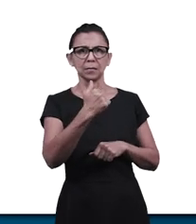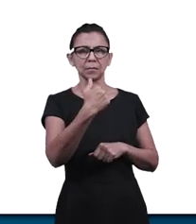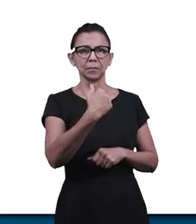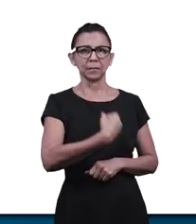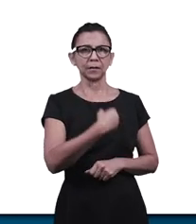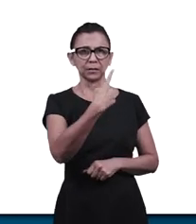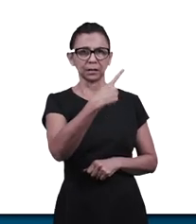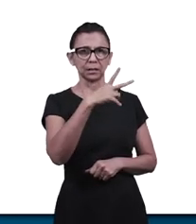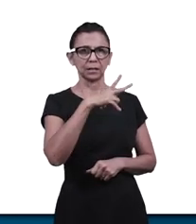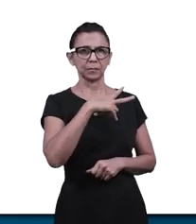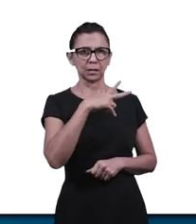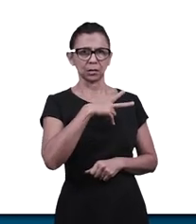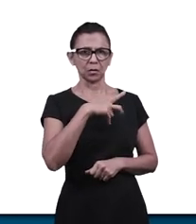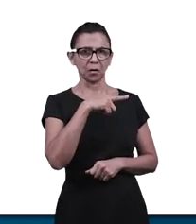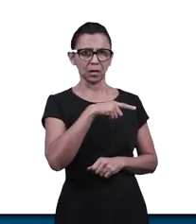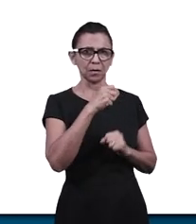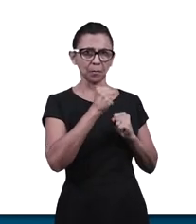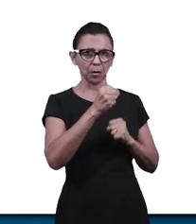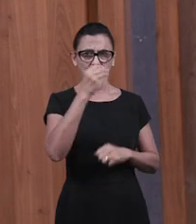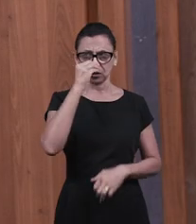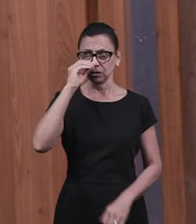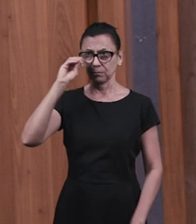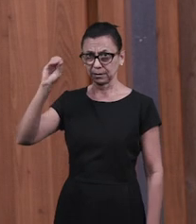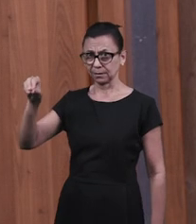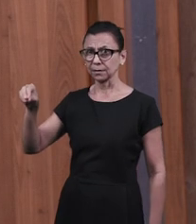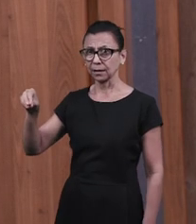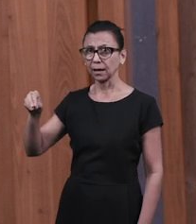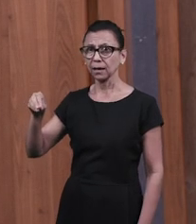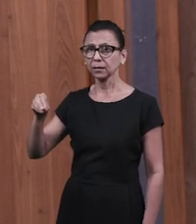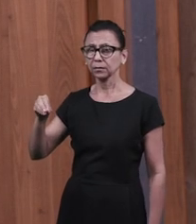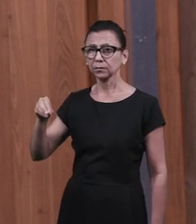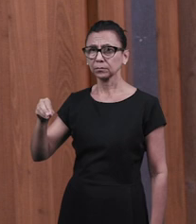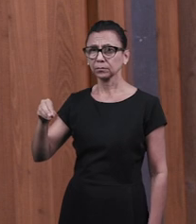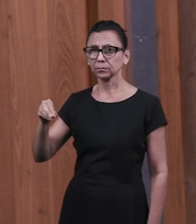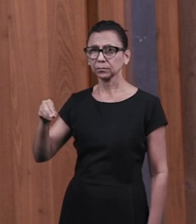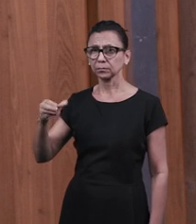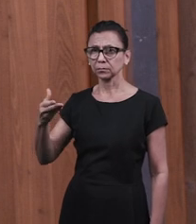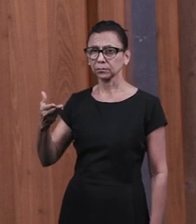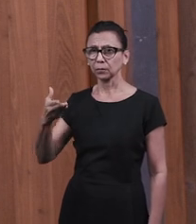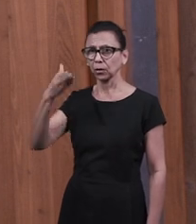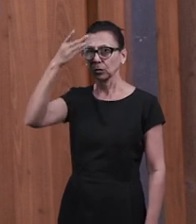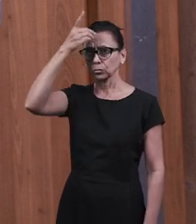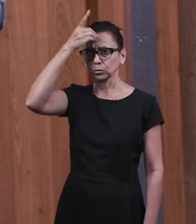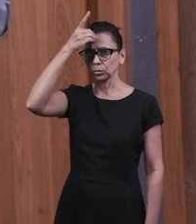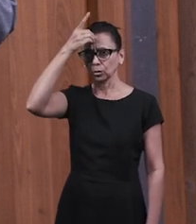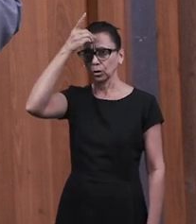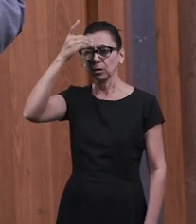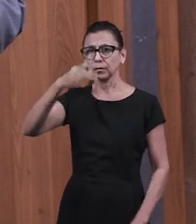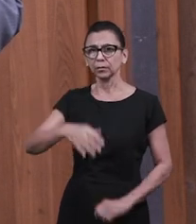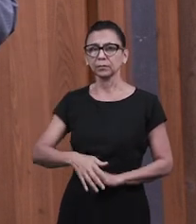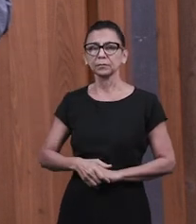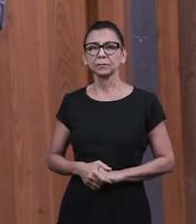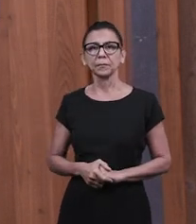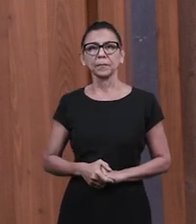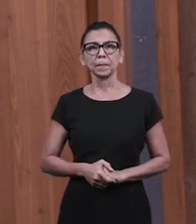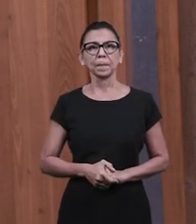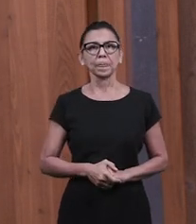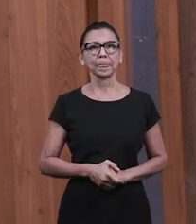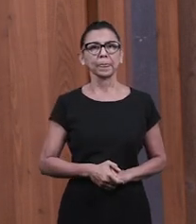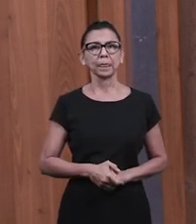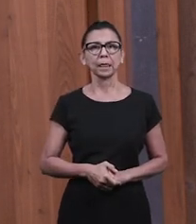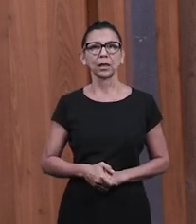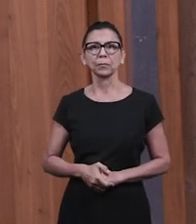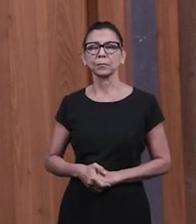Santo? Então, se pode ou não pode desprezar um dom espiritual que